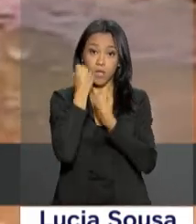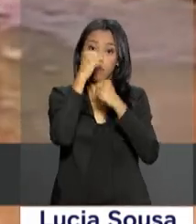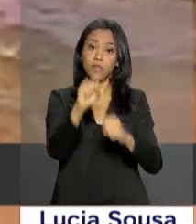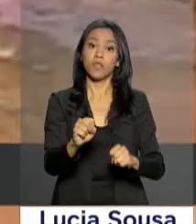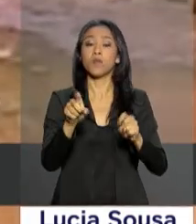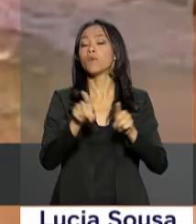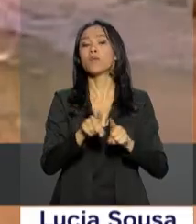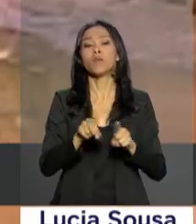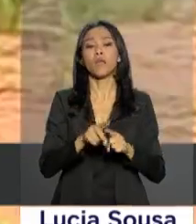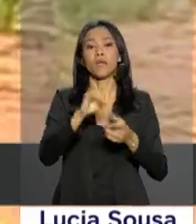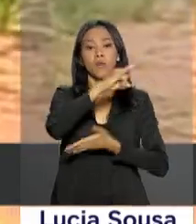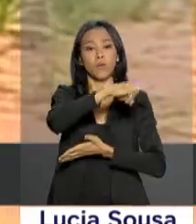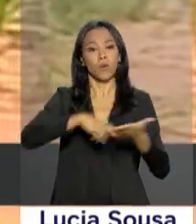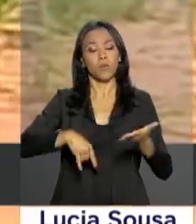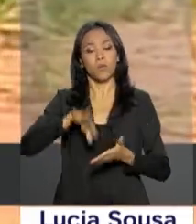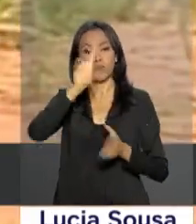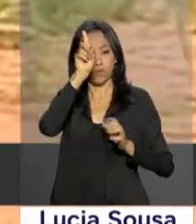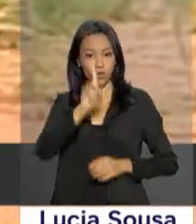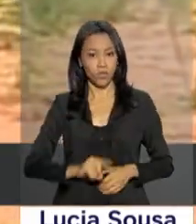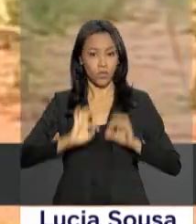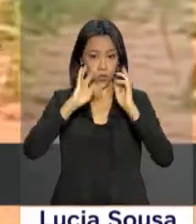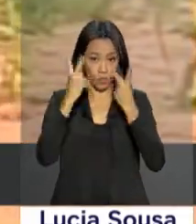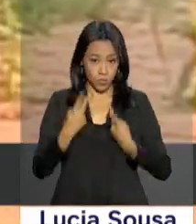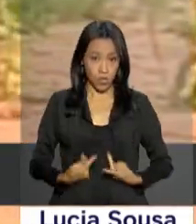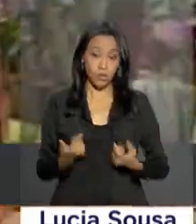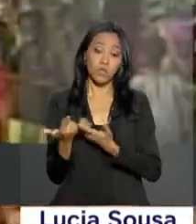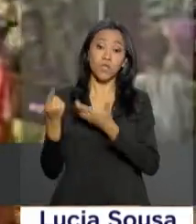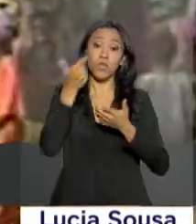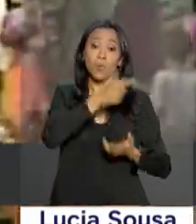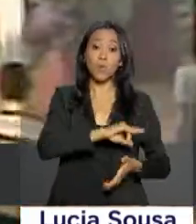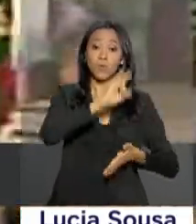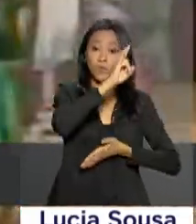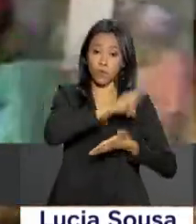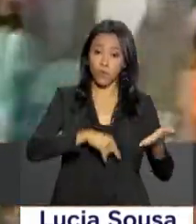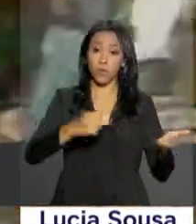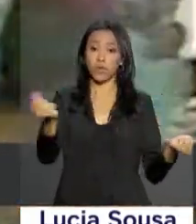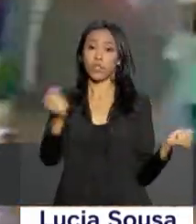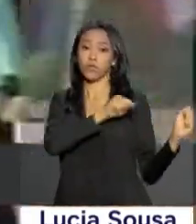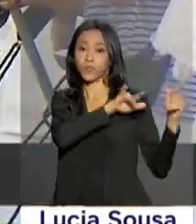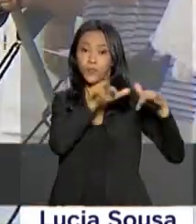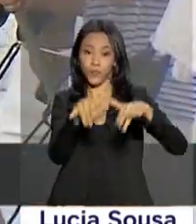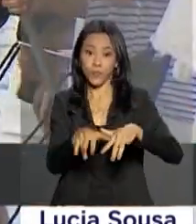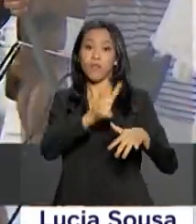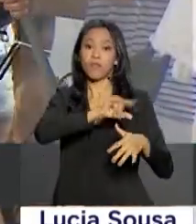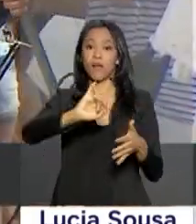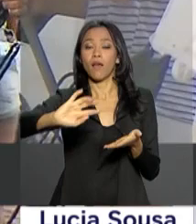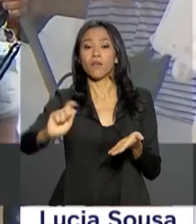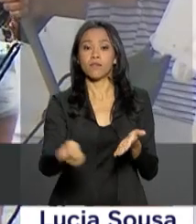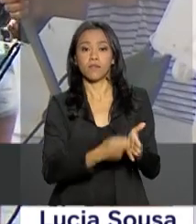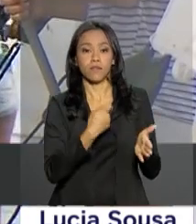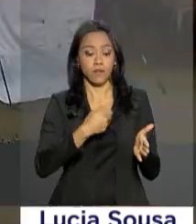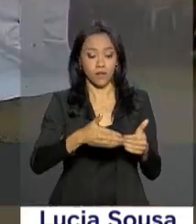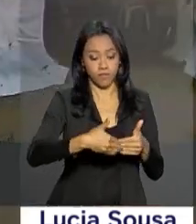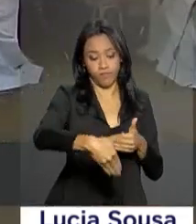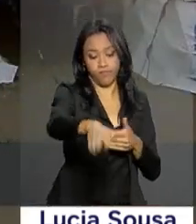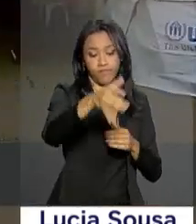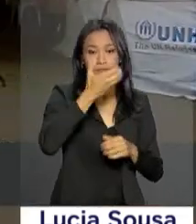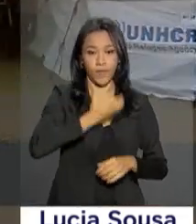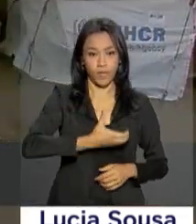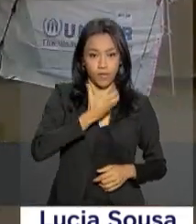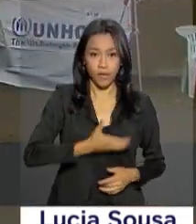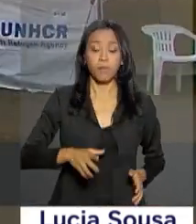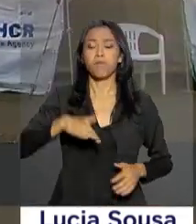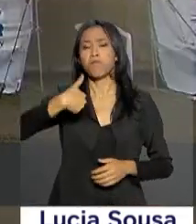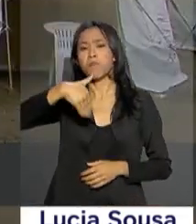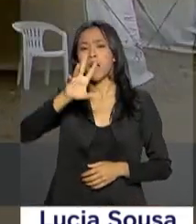direitos humanos e o pacto global sobre migração que será assinado em dezembro segundo ele mais de 250 milhões